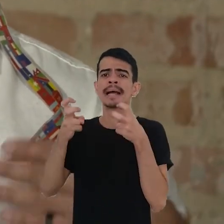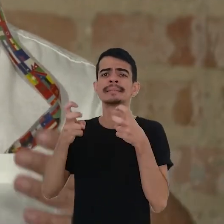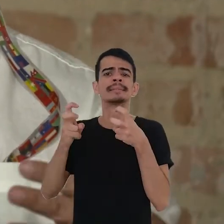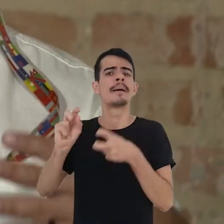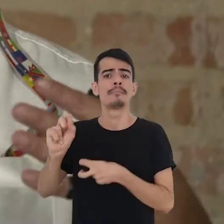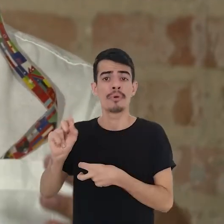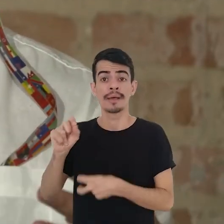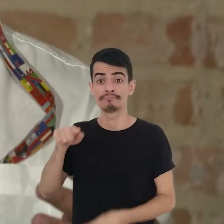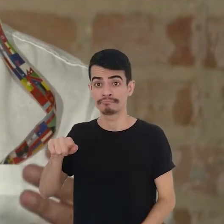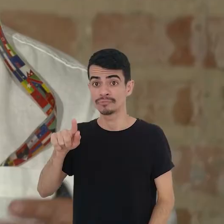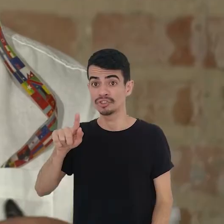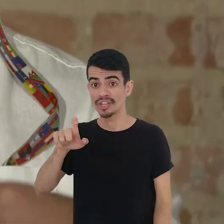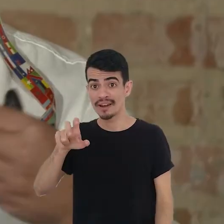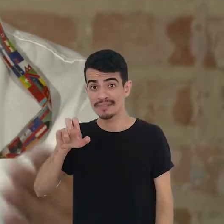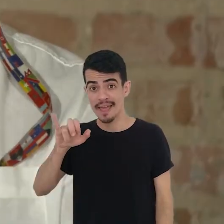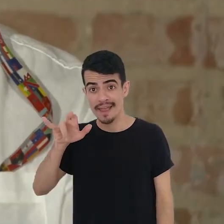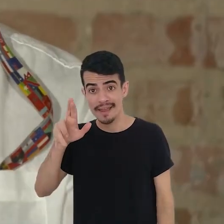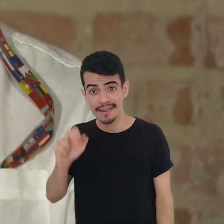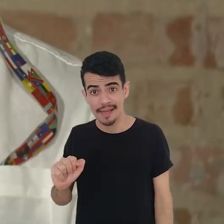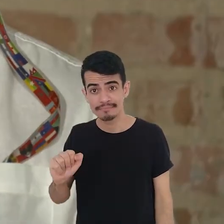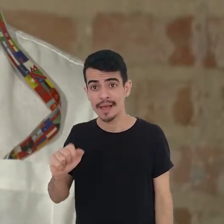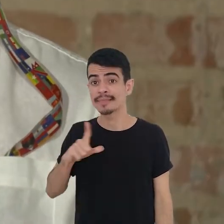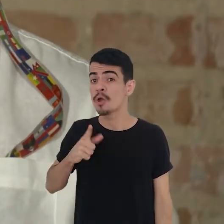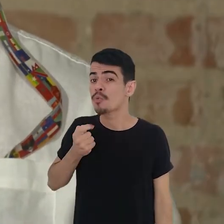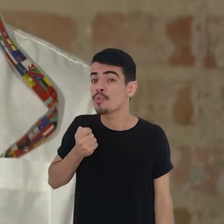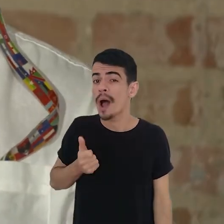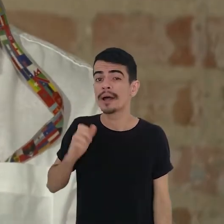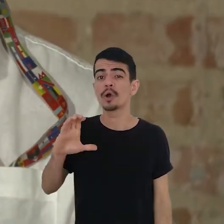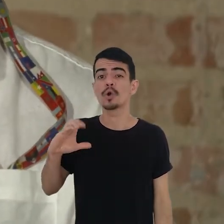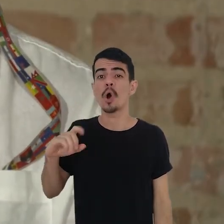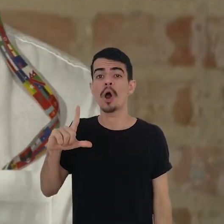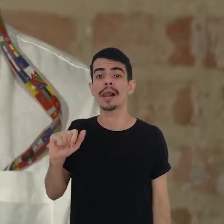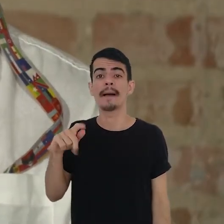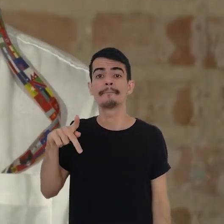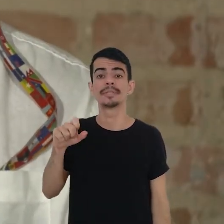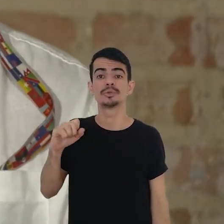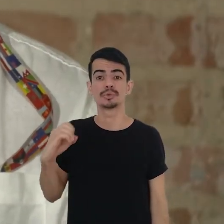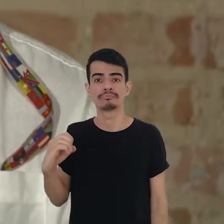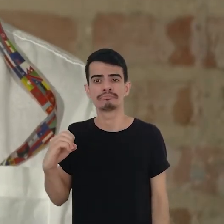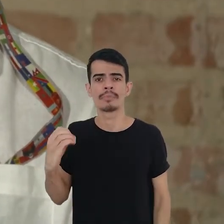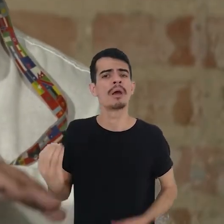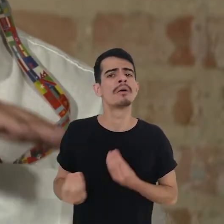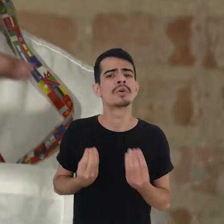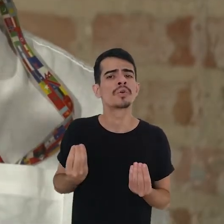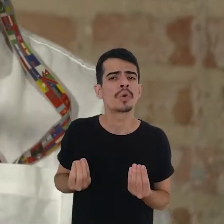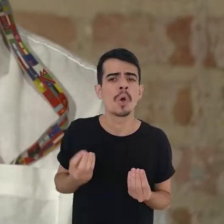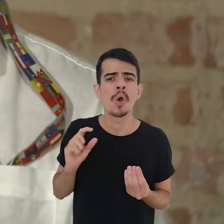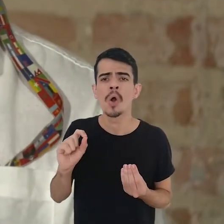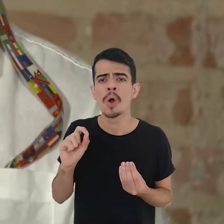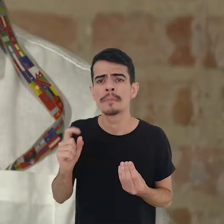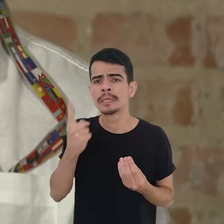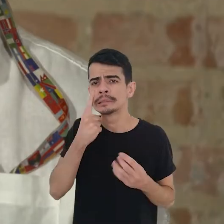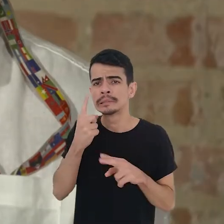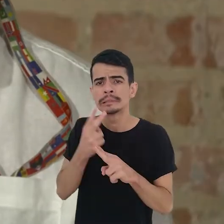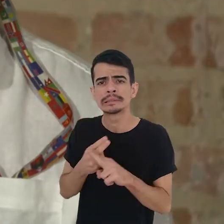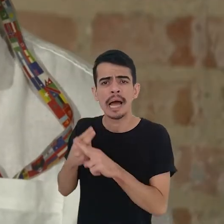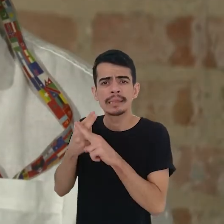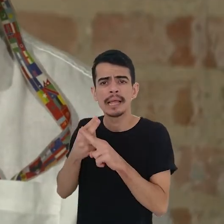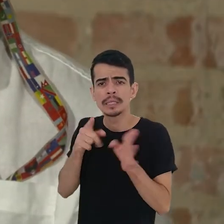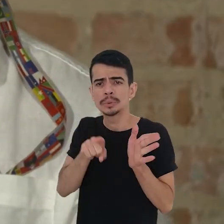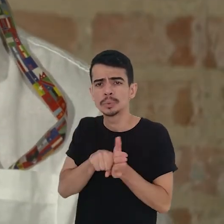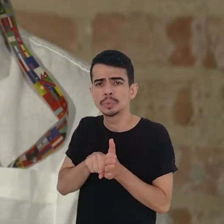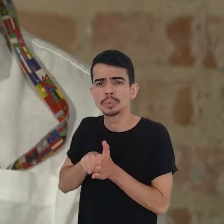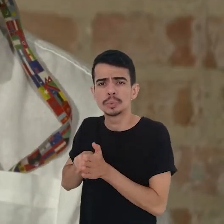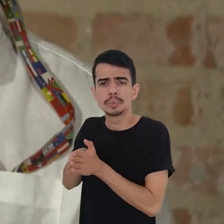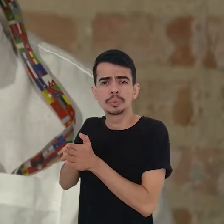em franco processo de colapso. Isso pode ser observado como? Através de dados de altimetria de